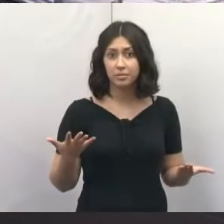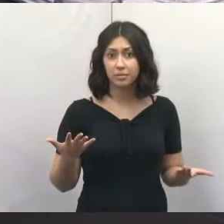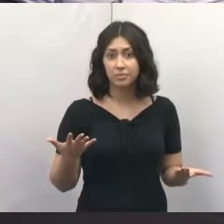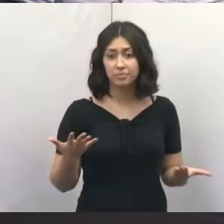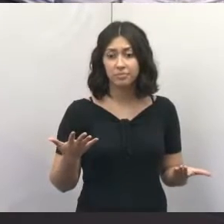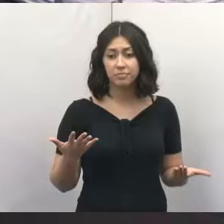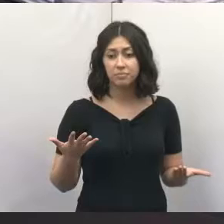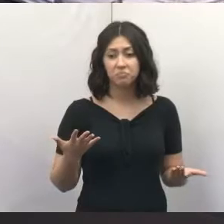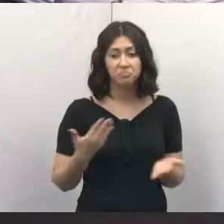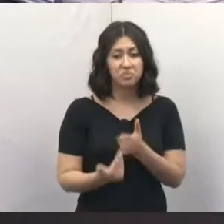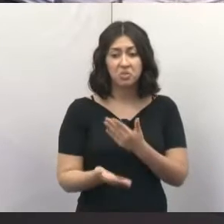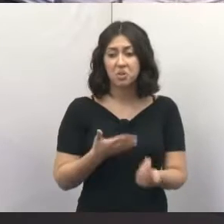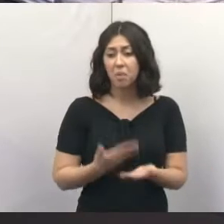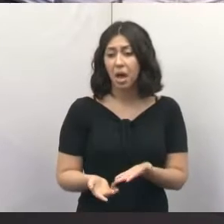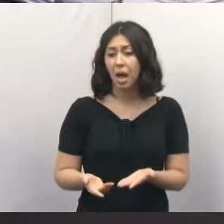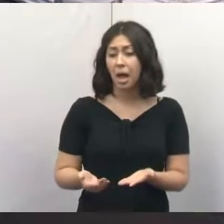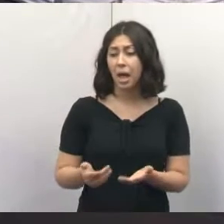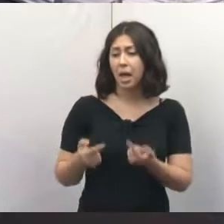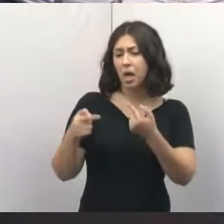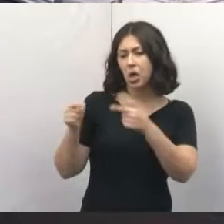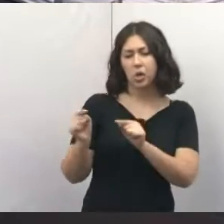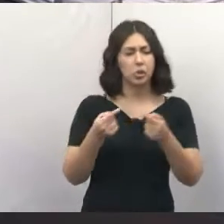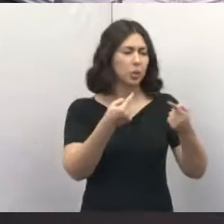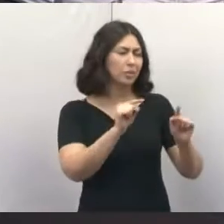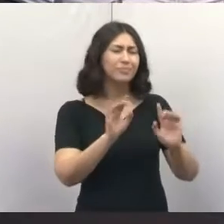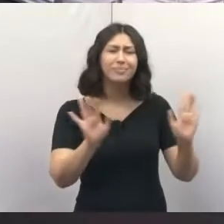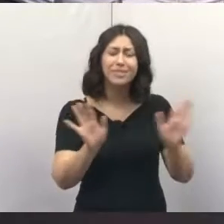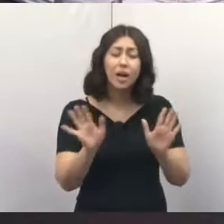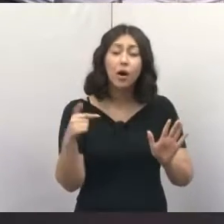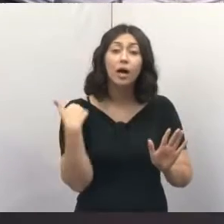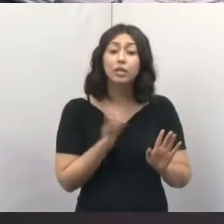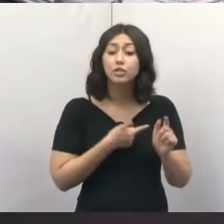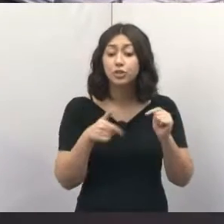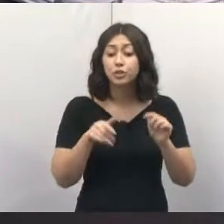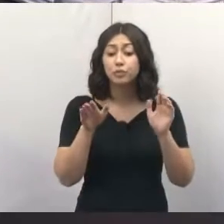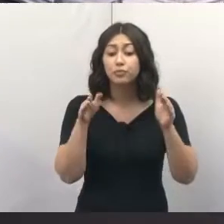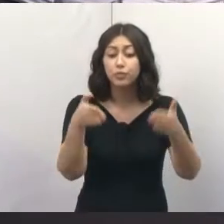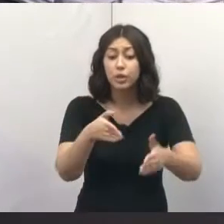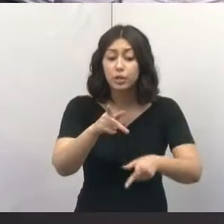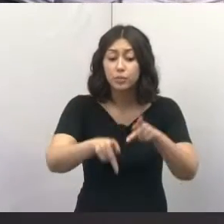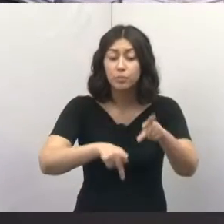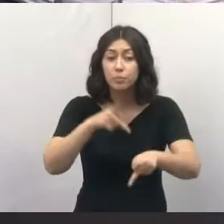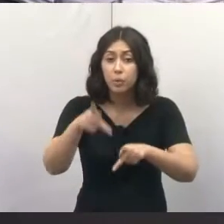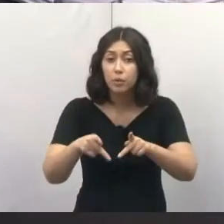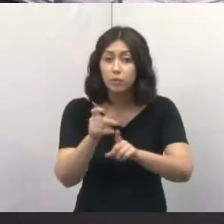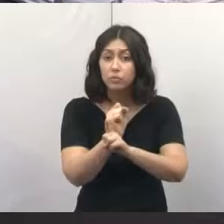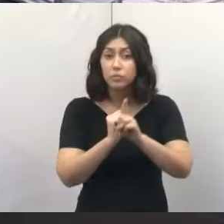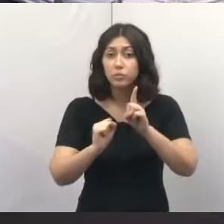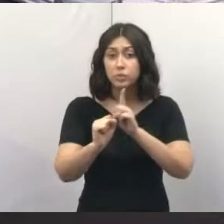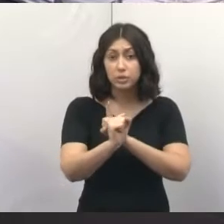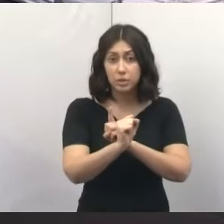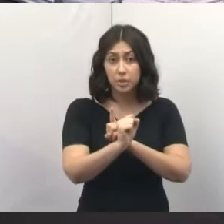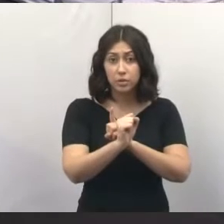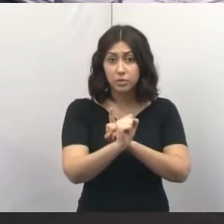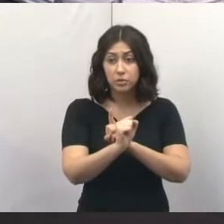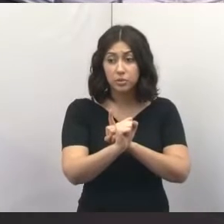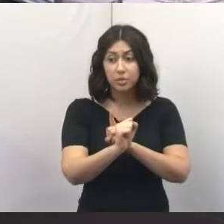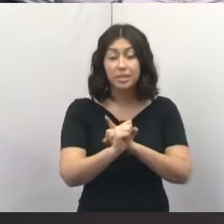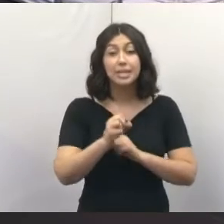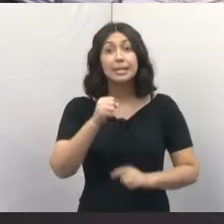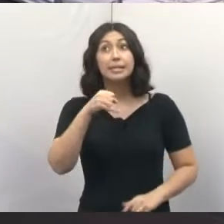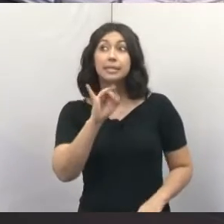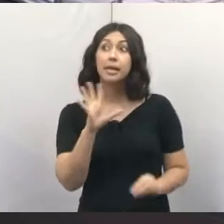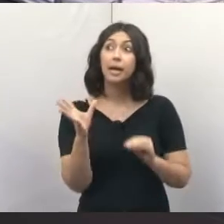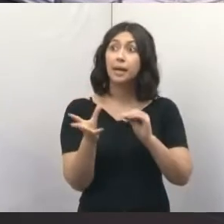Não existe posição e oposição. A gente está aqui para pensar o quê? No povo, na sociedade, nas pessoas. E se a emenda